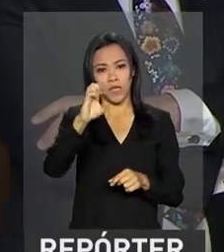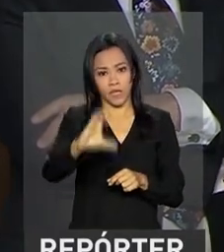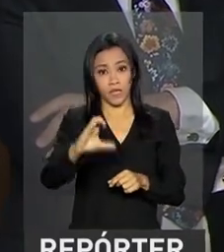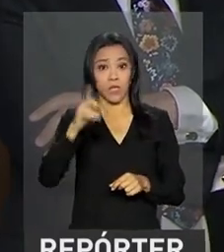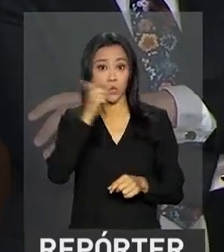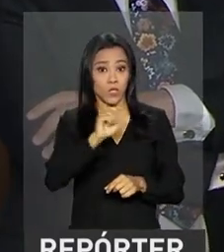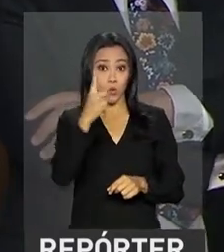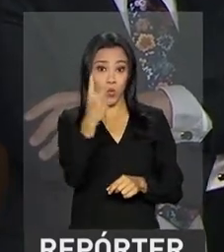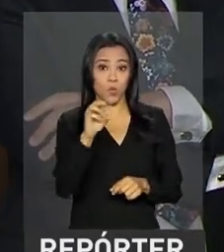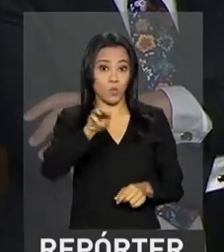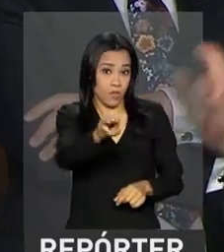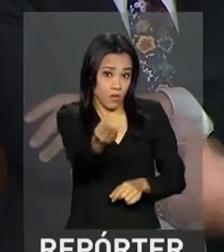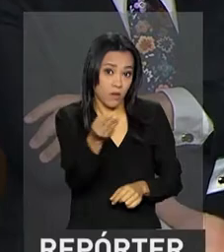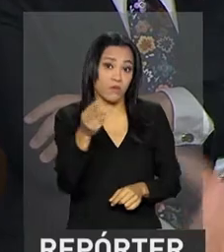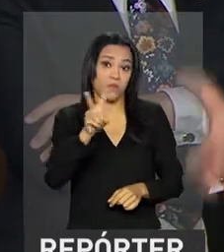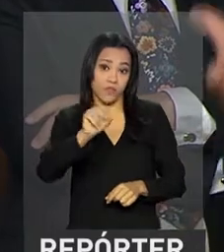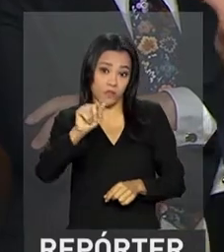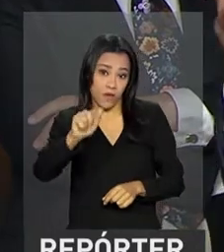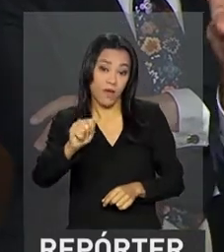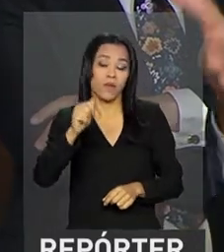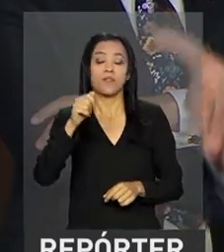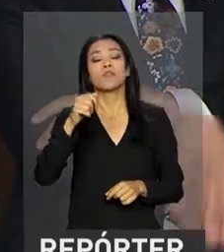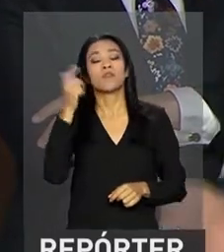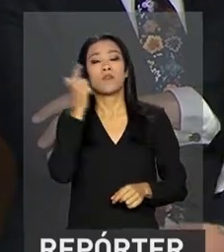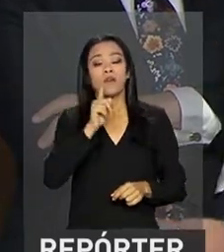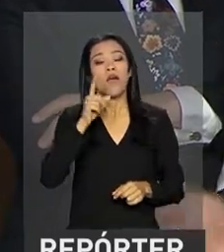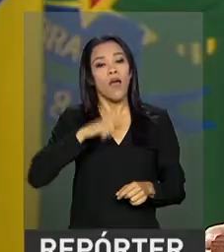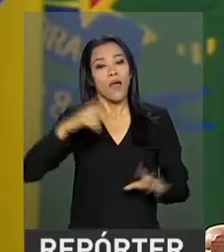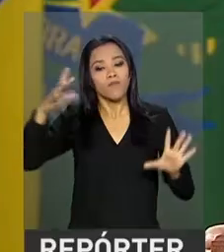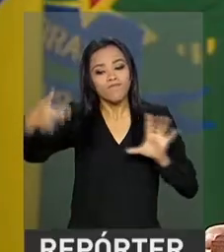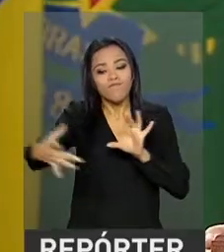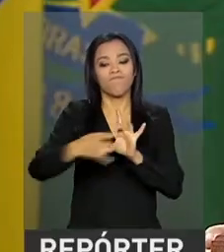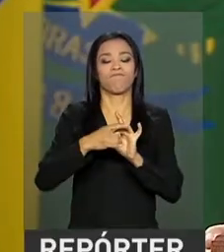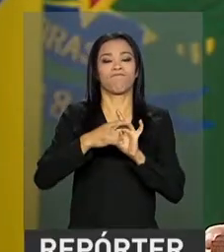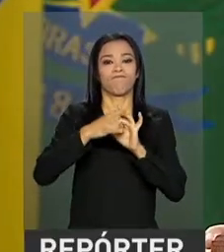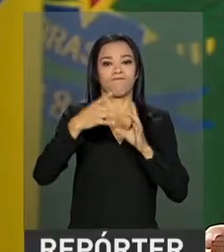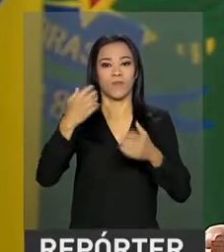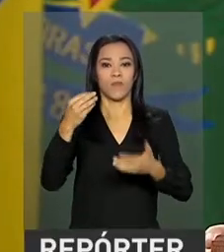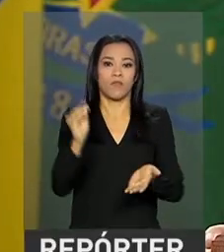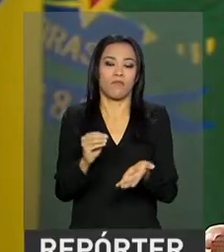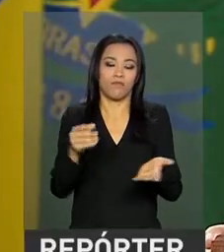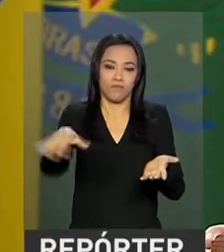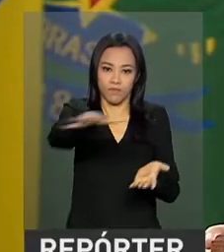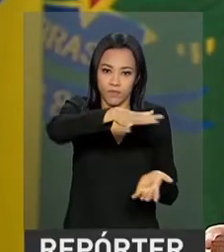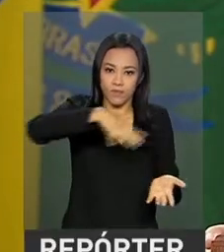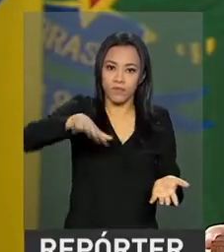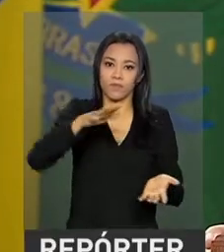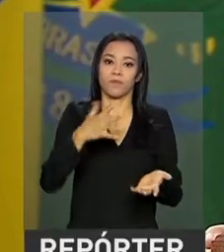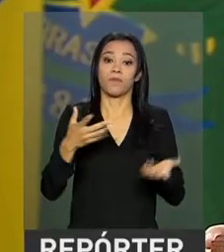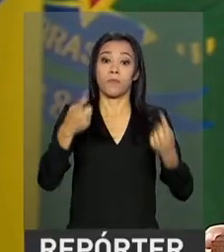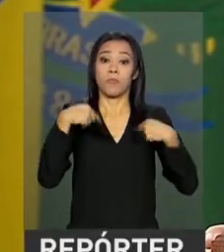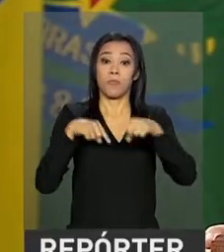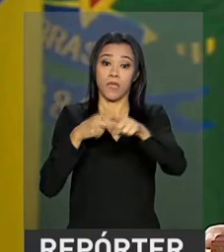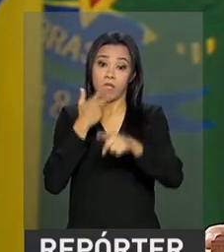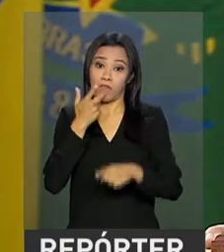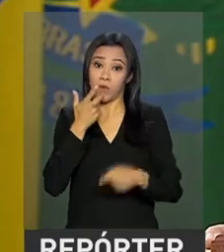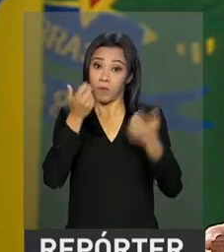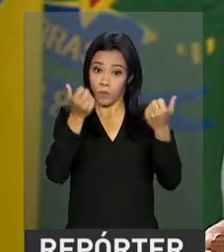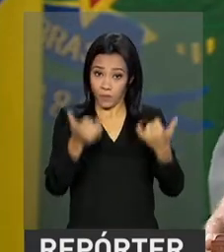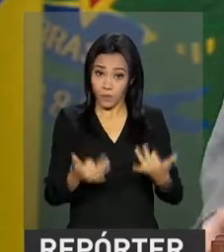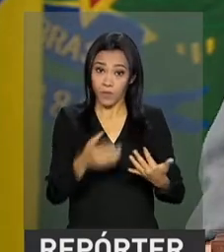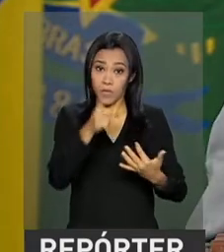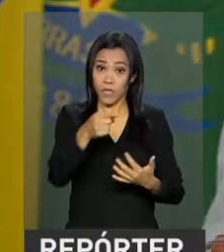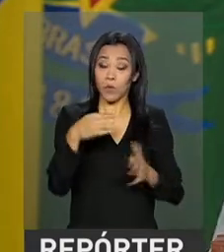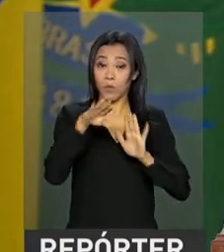voluntário seja um pronatec de acordo com a realidade local o presidente michel temer reiterou que o cano progredir é